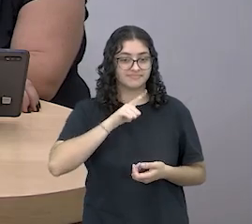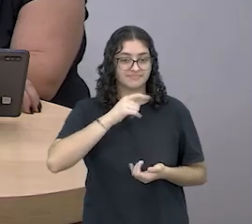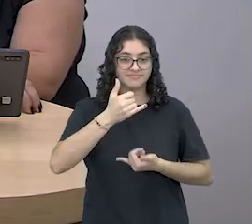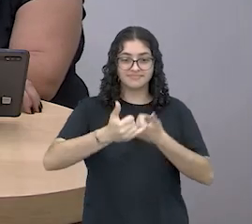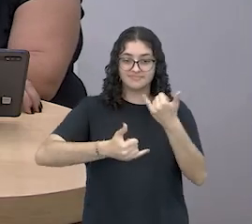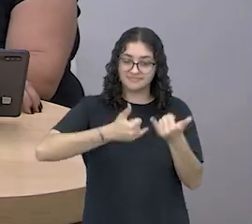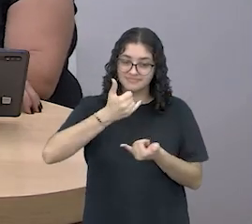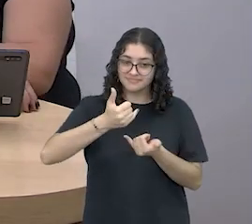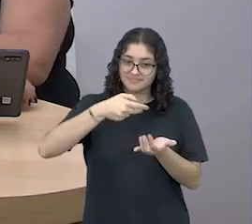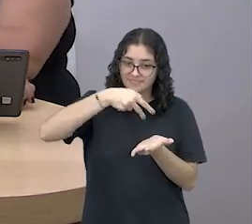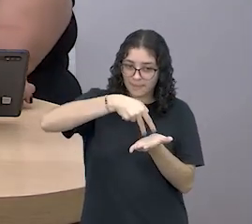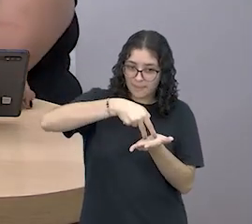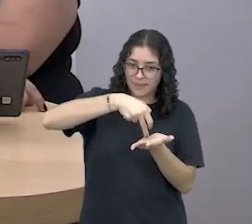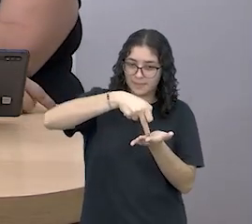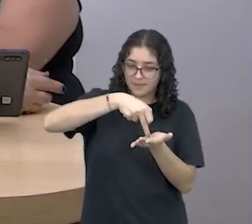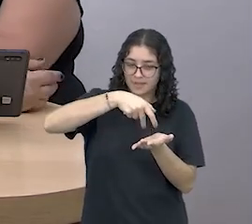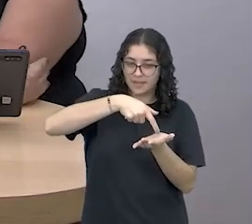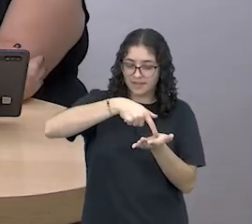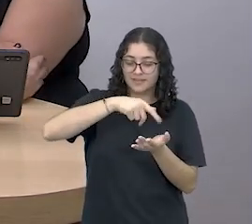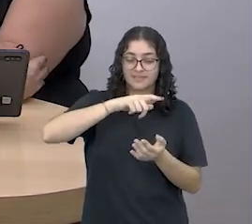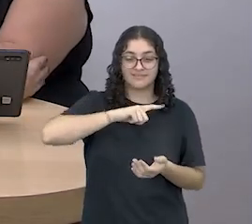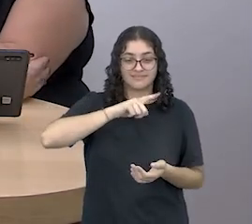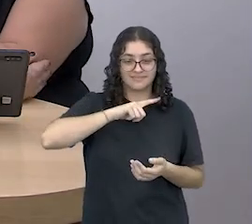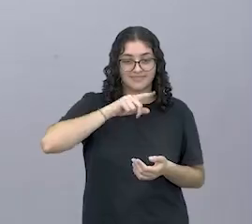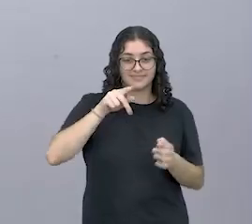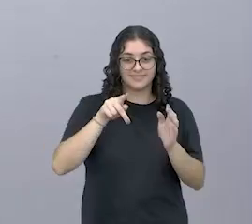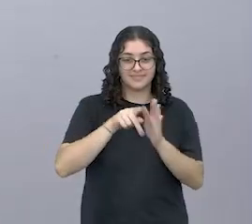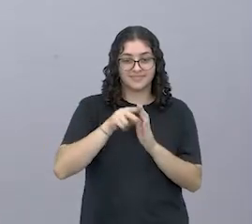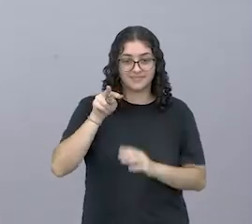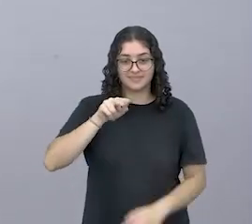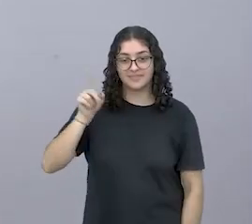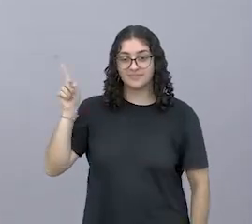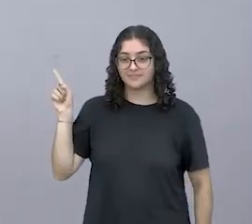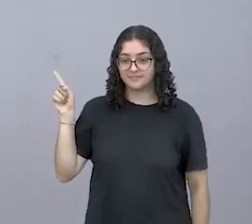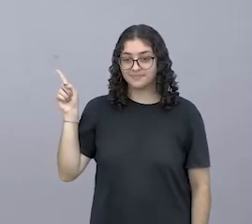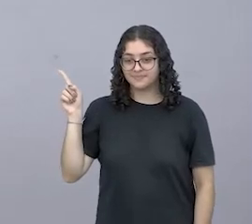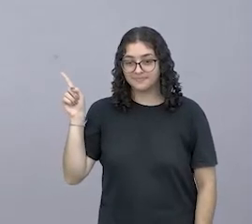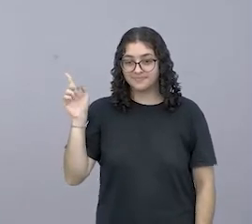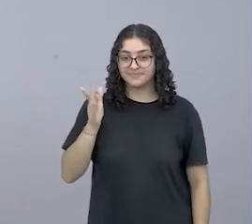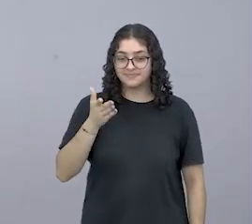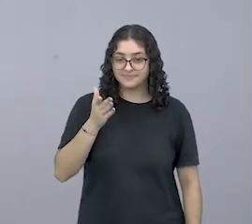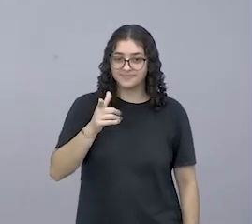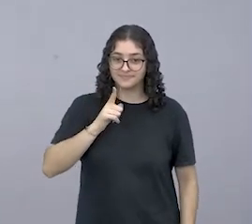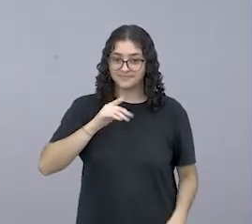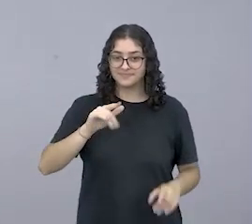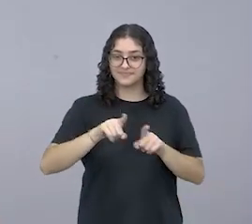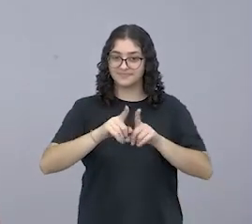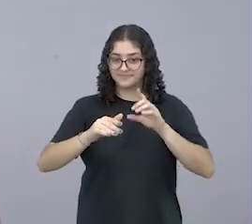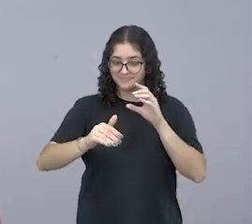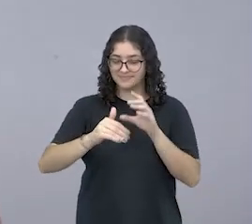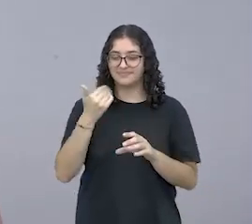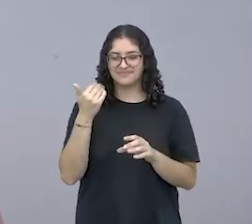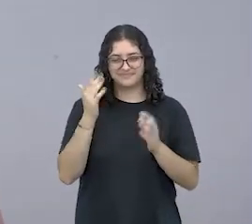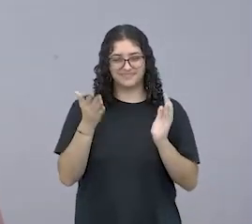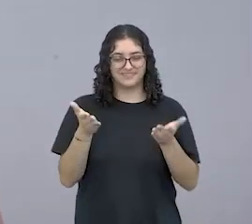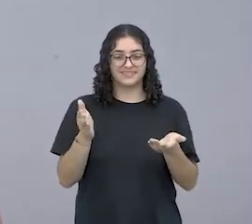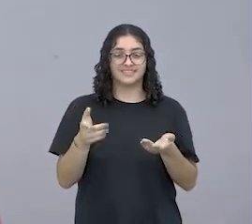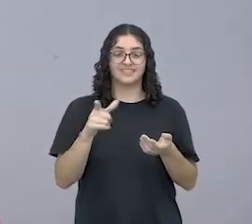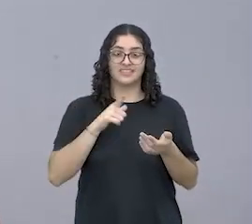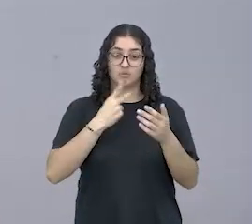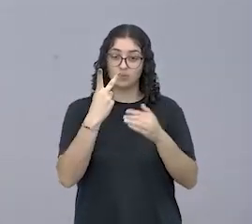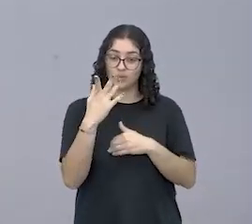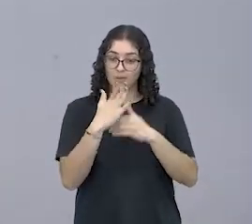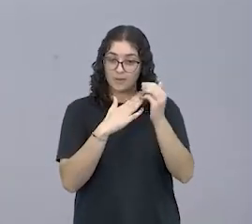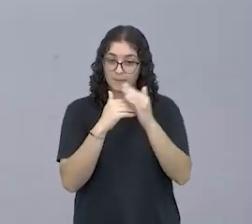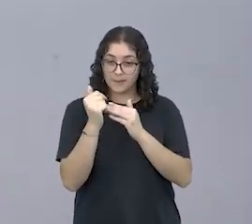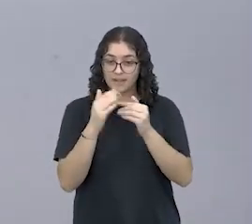amarelinha. Ah, hopscotch. Hopscotch que a gente colocou aqui, né? Que vocês colocaram aqui pra gente. Essas duas